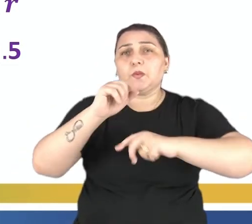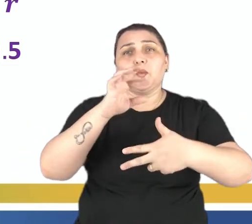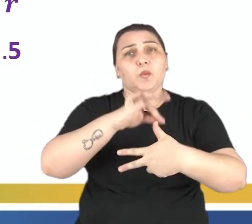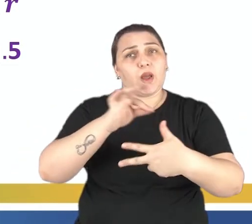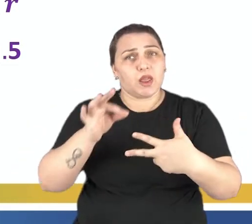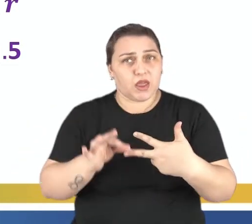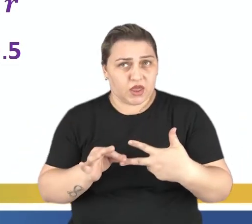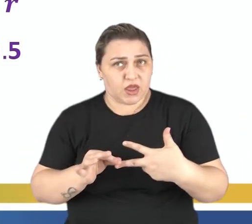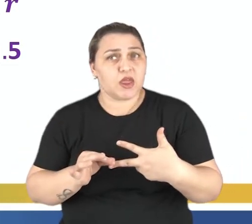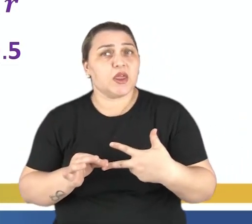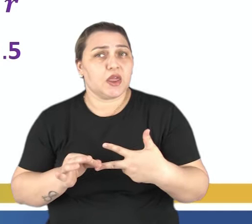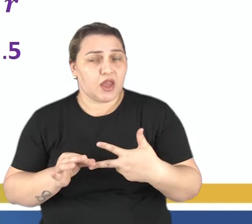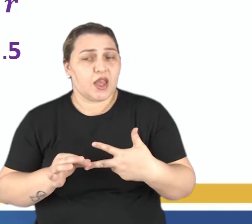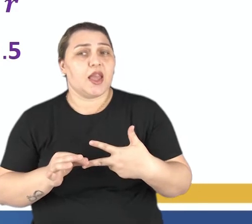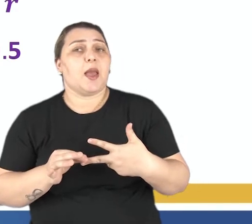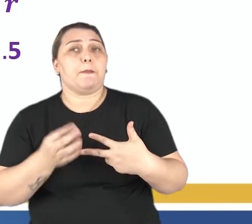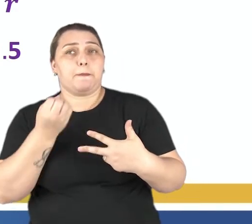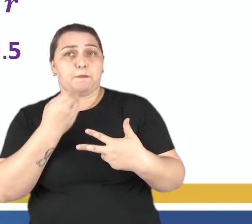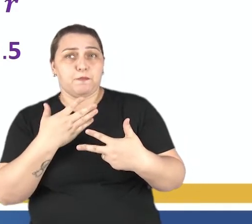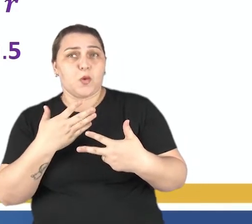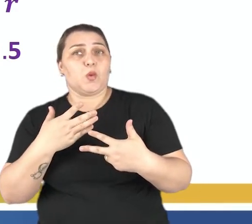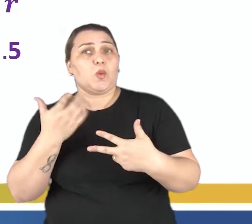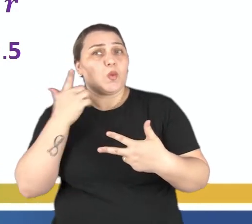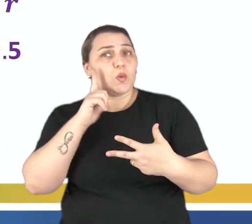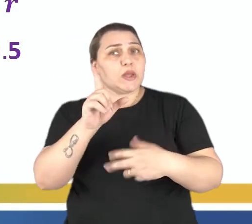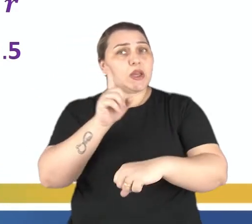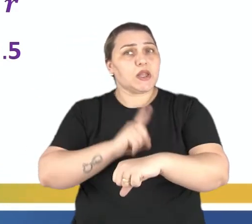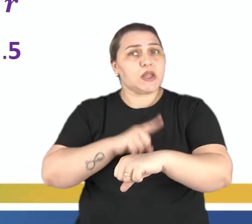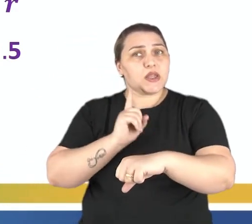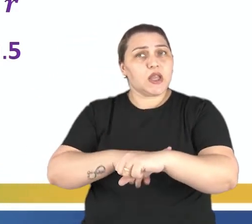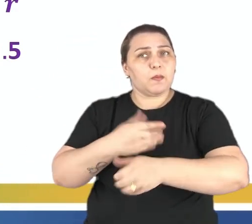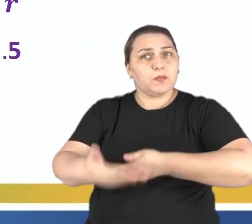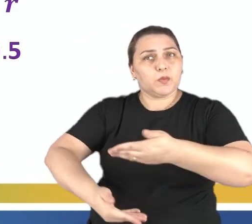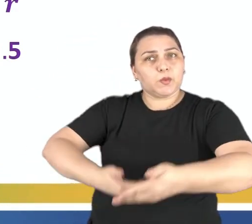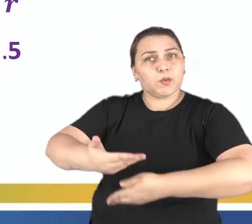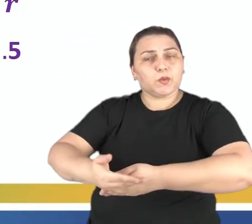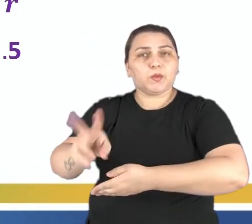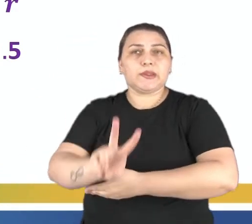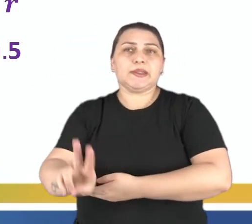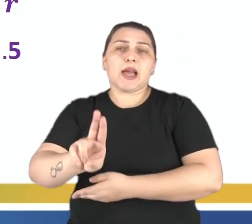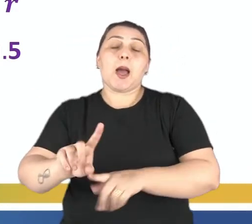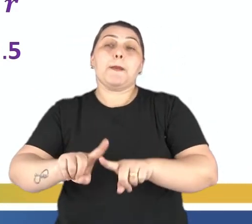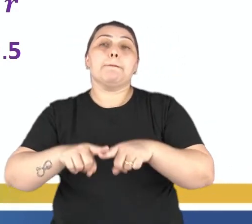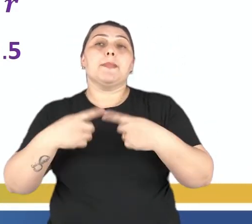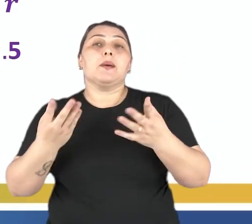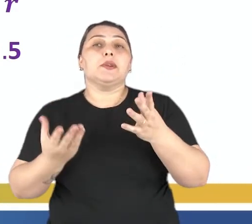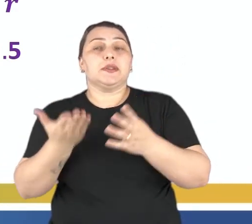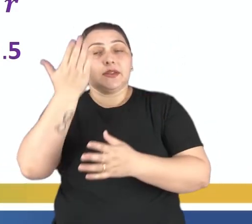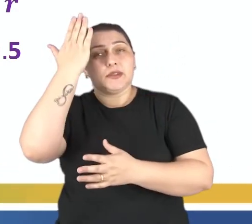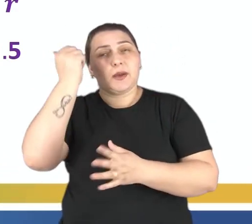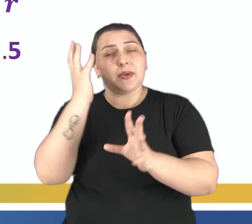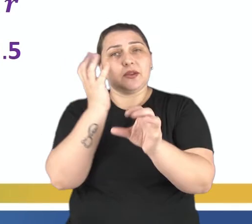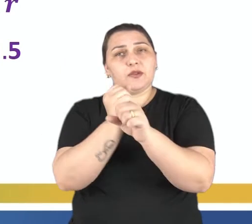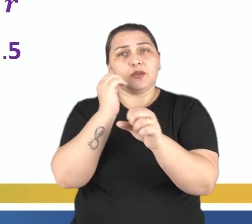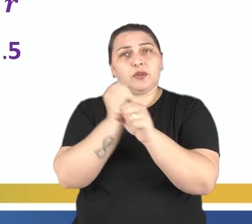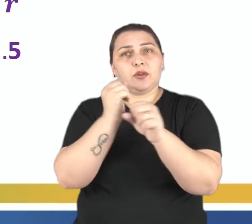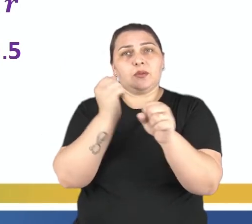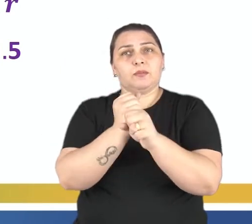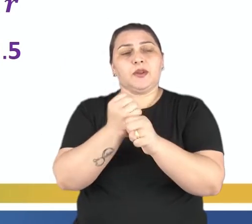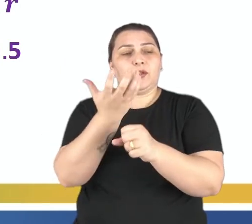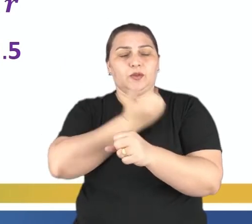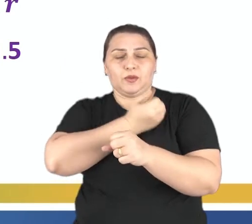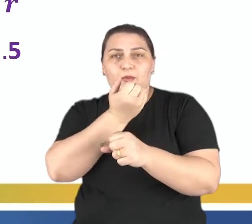Enem, é interessante você ganhar tempo e assim utilizar essa relação. Então, para descobrir a soma desses termos